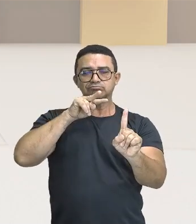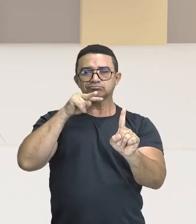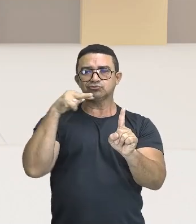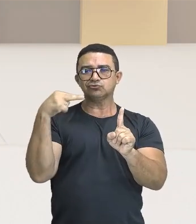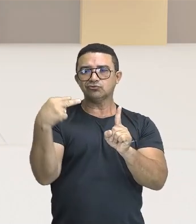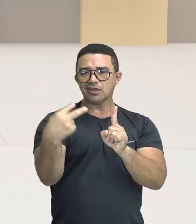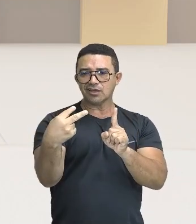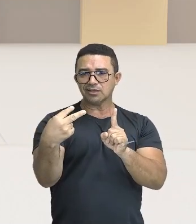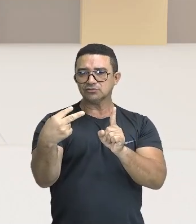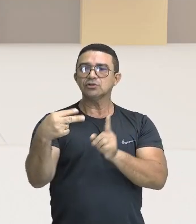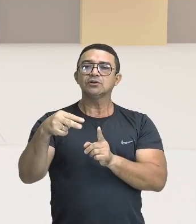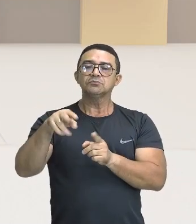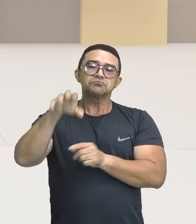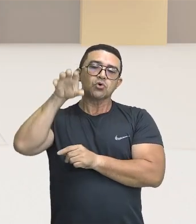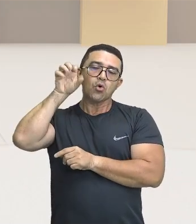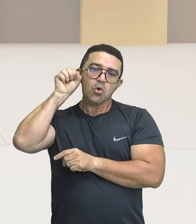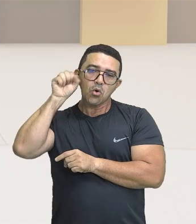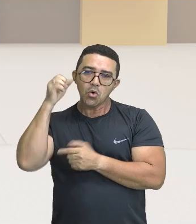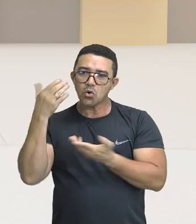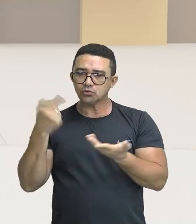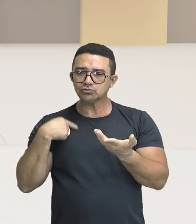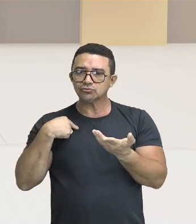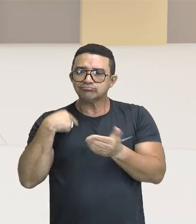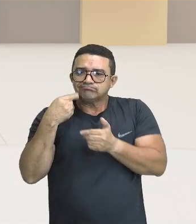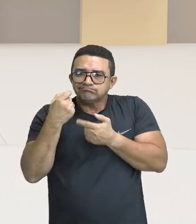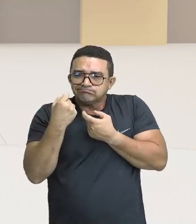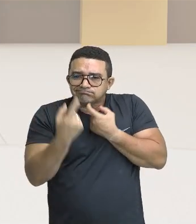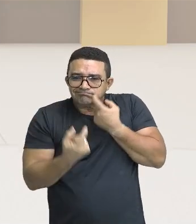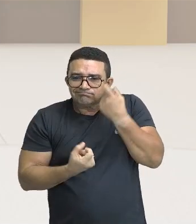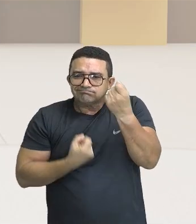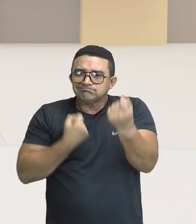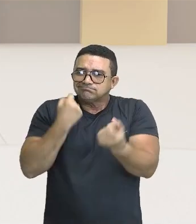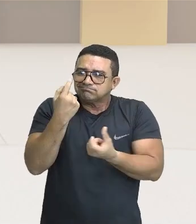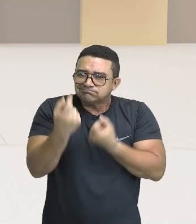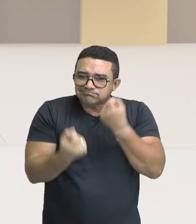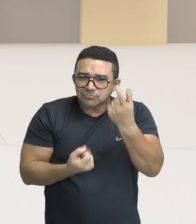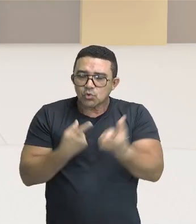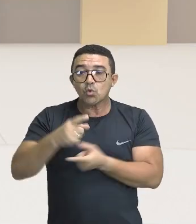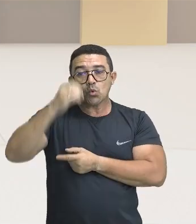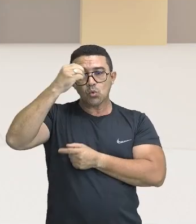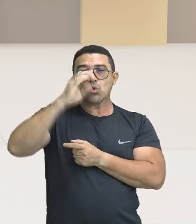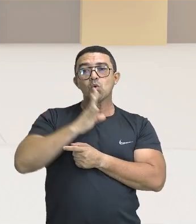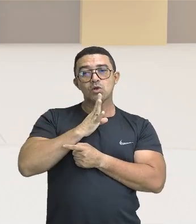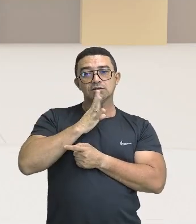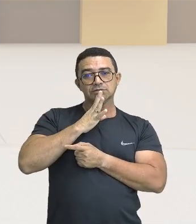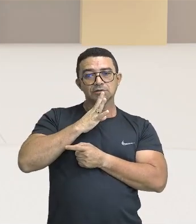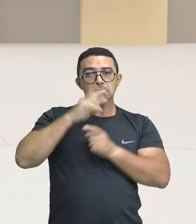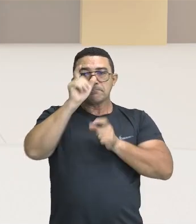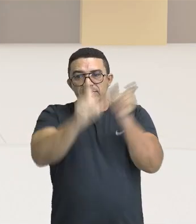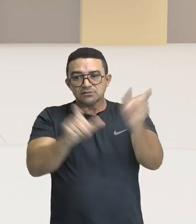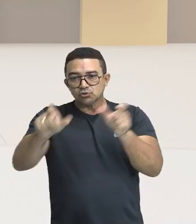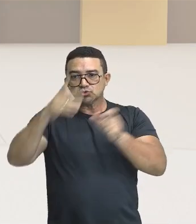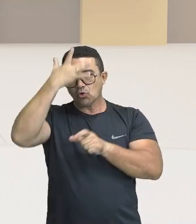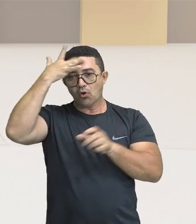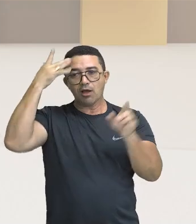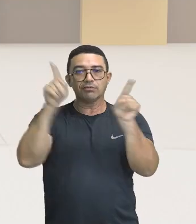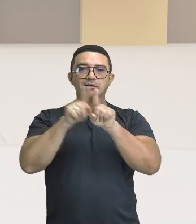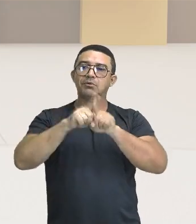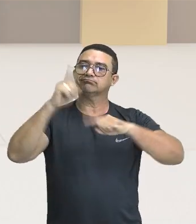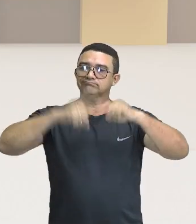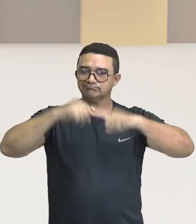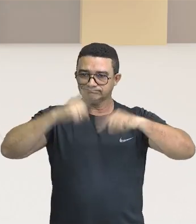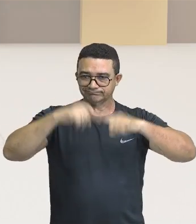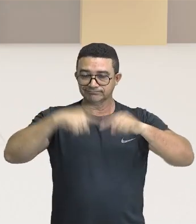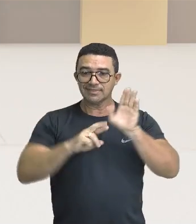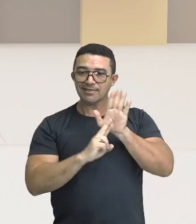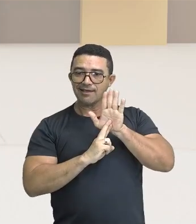que eu escuto, eu vou conhecendo a pessoa, vou conhecendo o objeto. Estas representações são